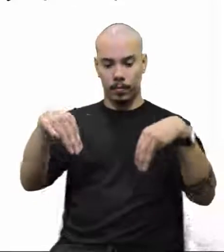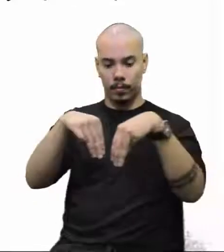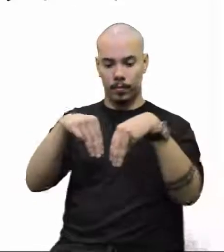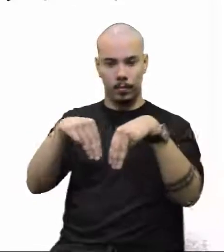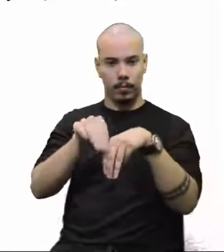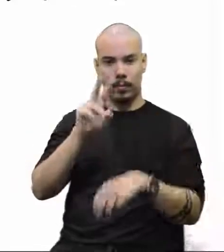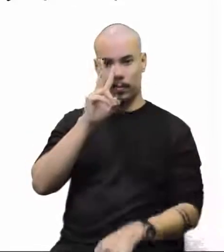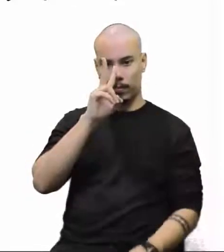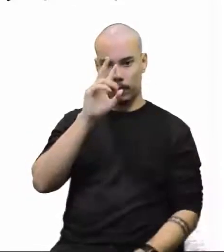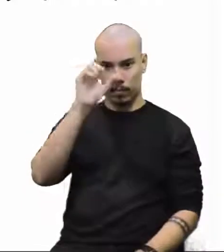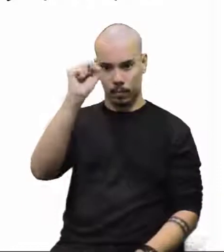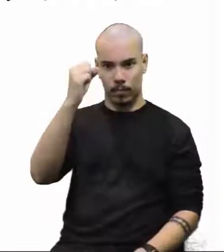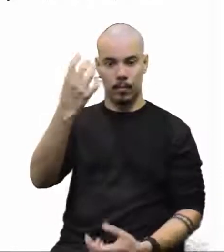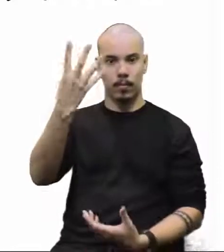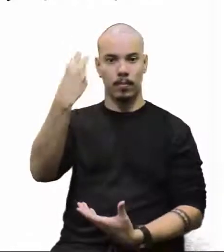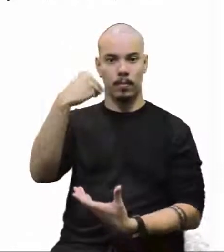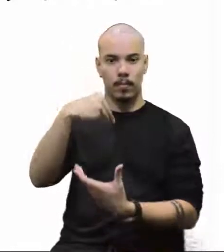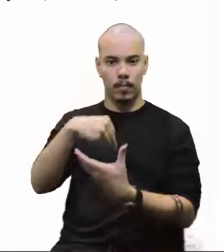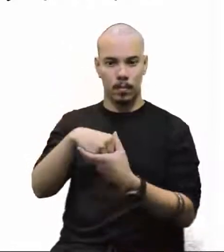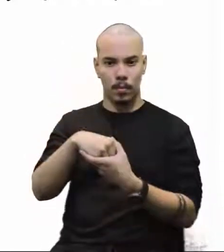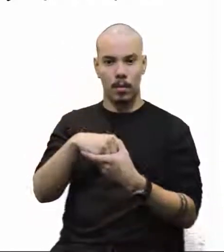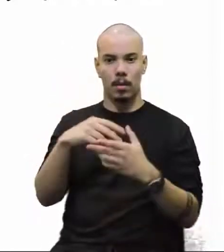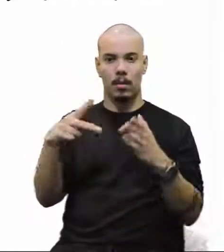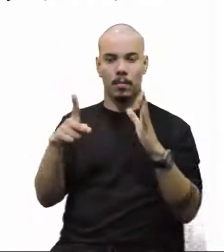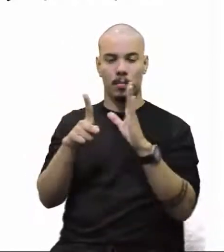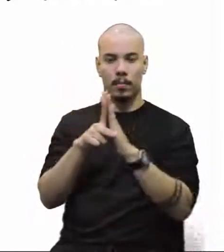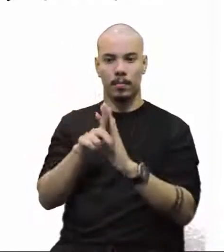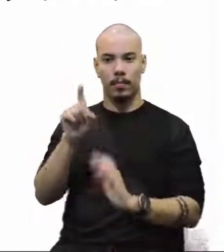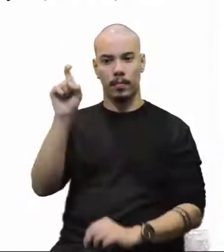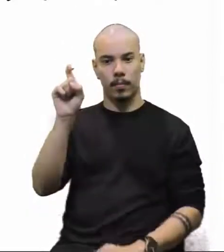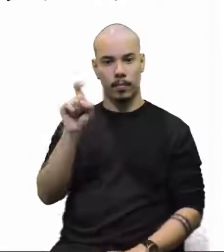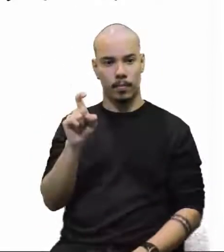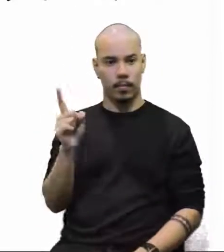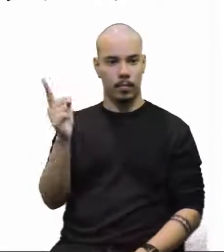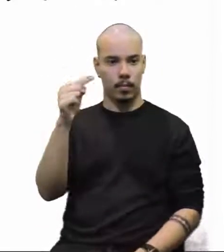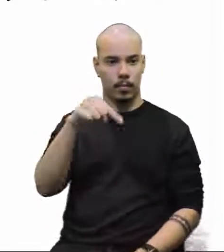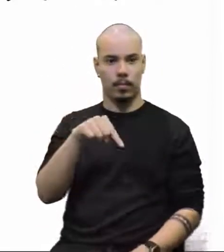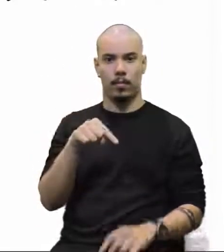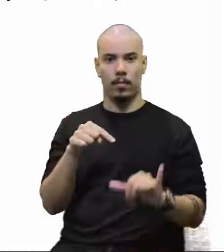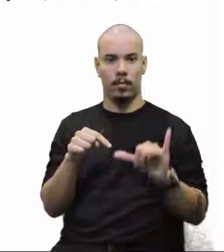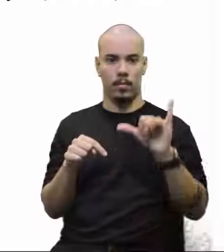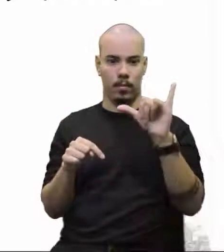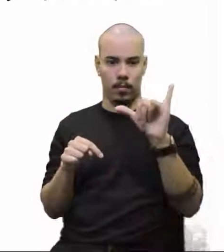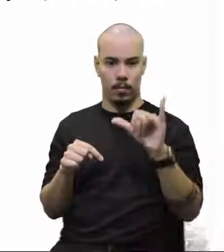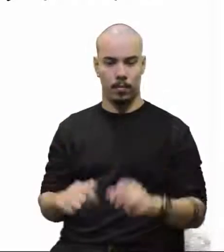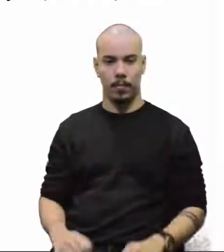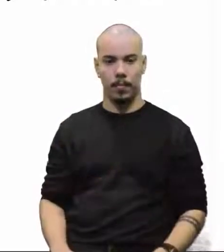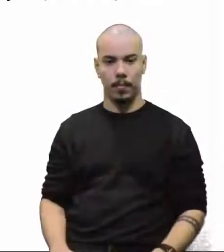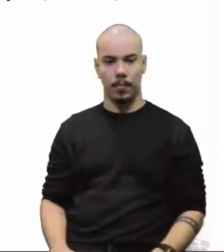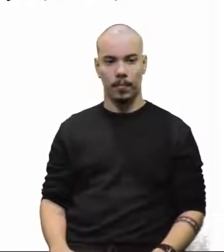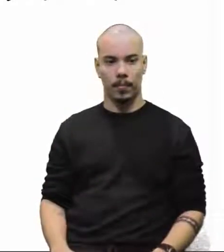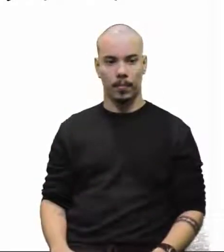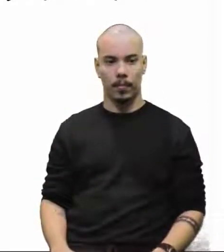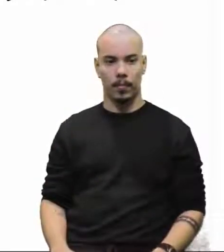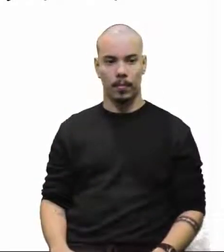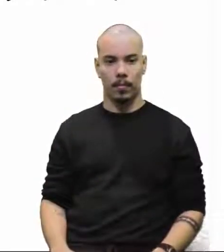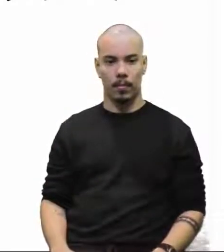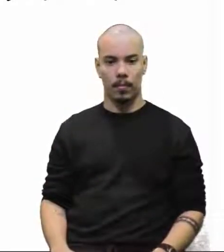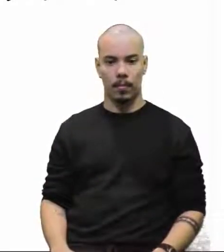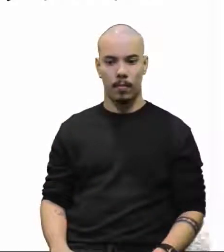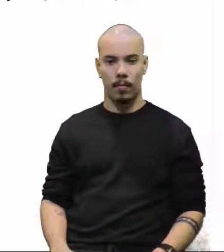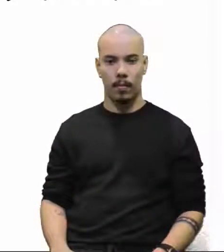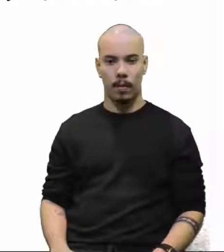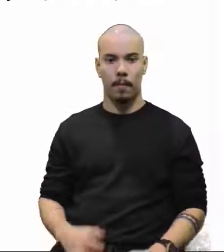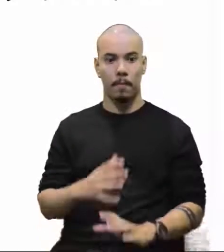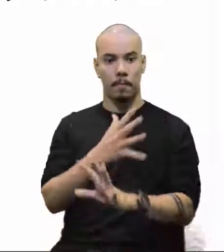magnética exercida pelo condutor X sobre o condutor Y. Vamos lá. Primeiro, de